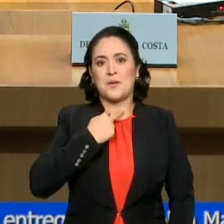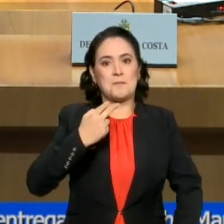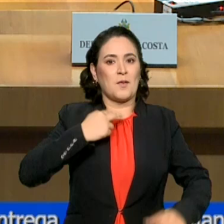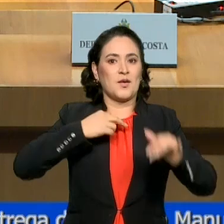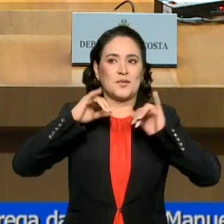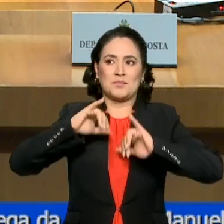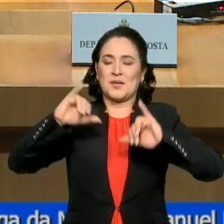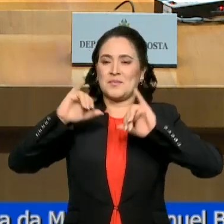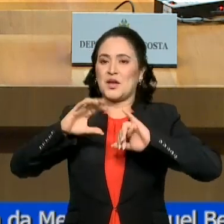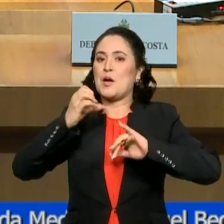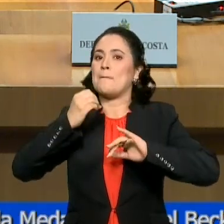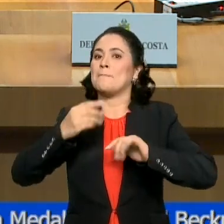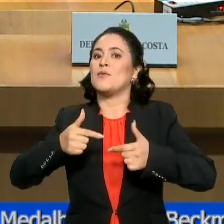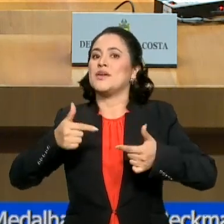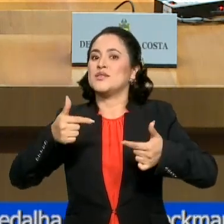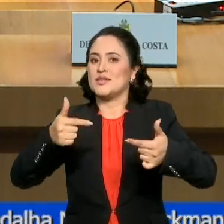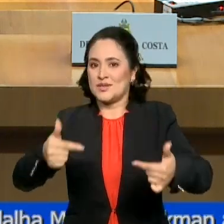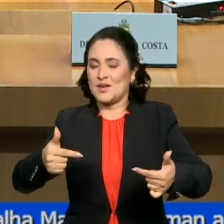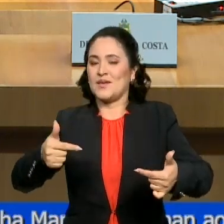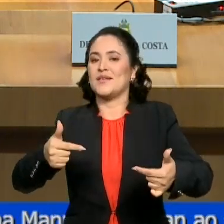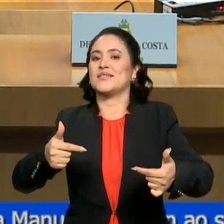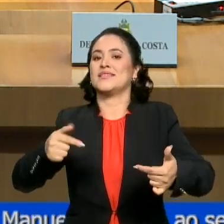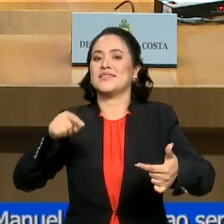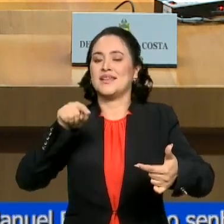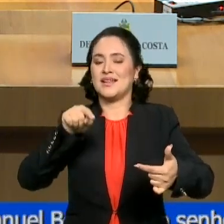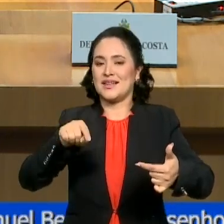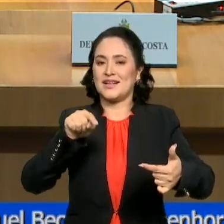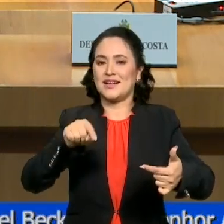Boa sorte lá em Passo, na torcida.